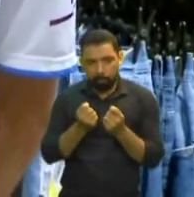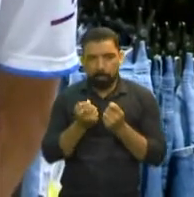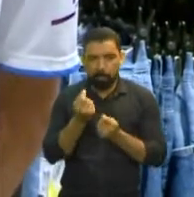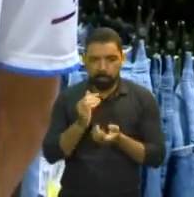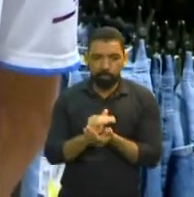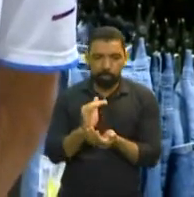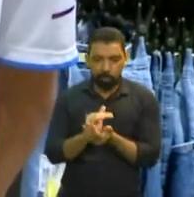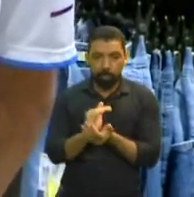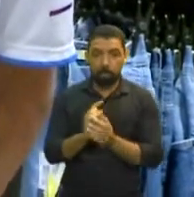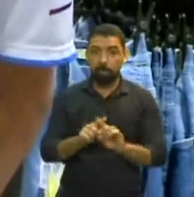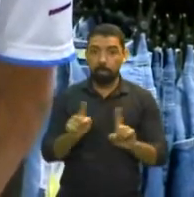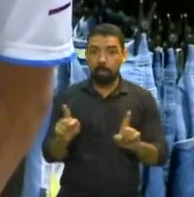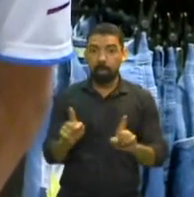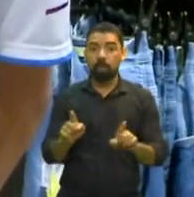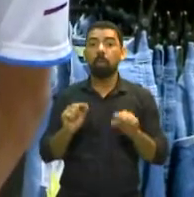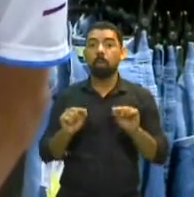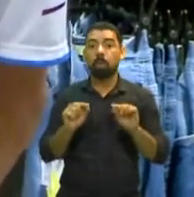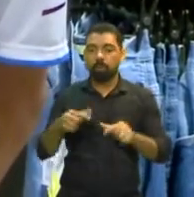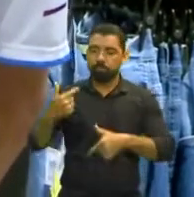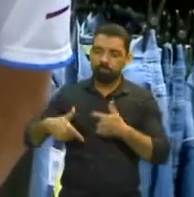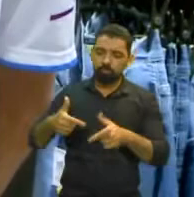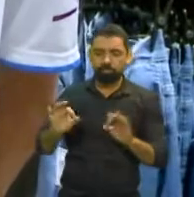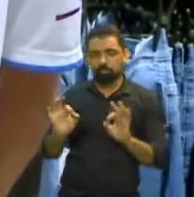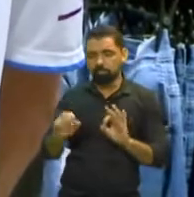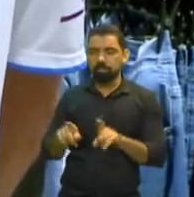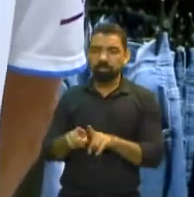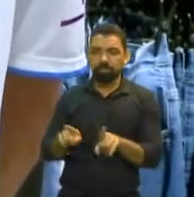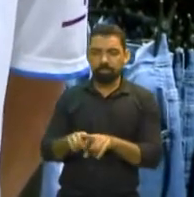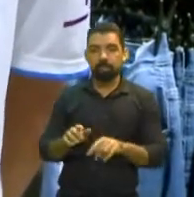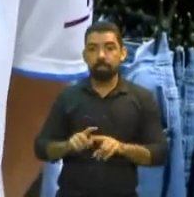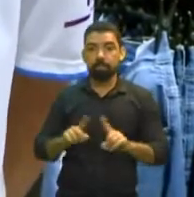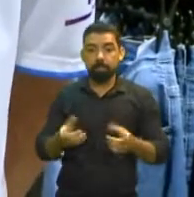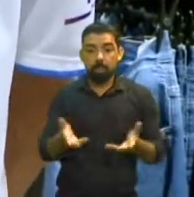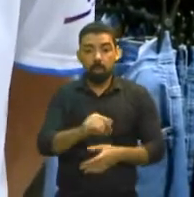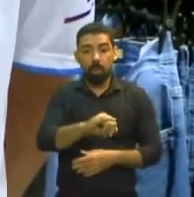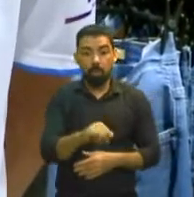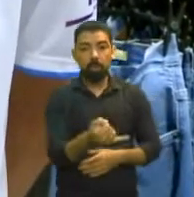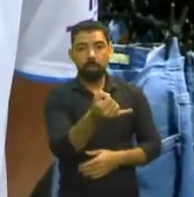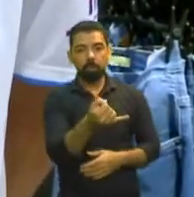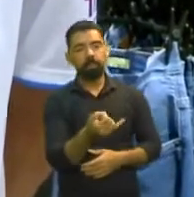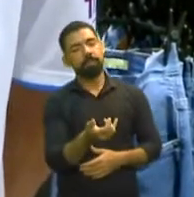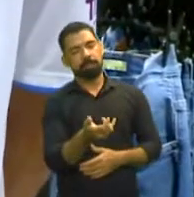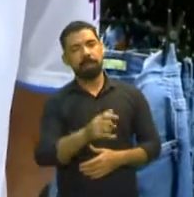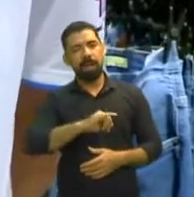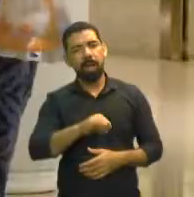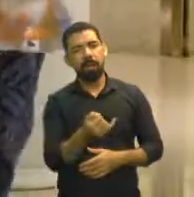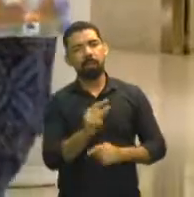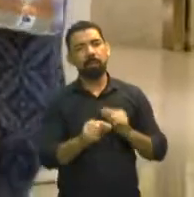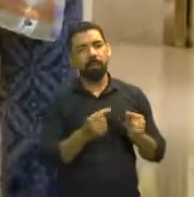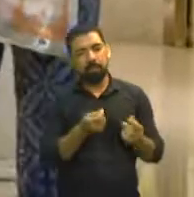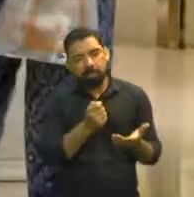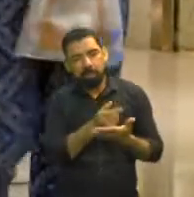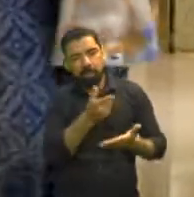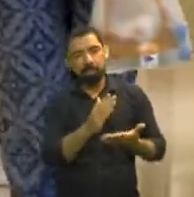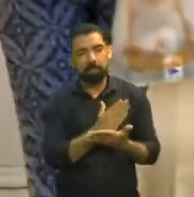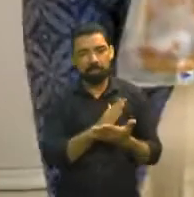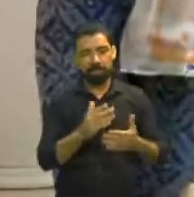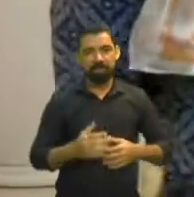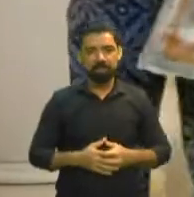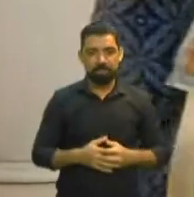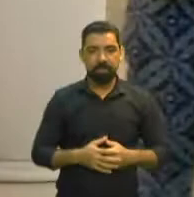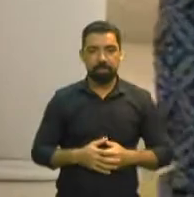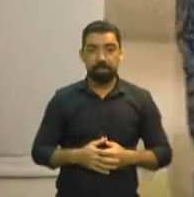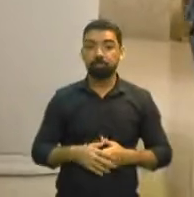mas também sem trabalho, né, mas aí aparece a oportunidade e a gente vai gastar um pouquinho, né. Sem as restrições